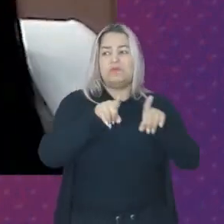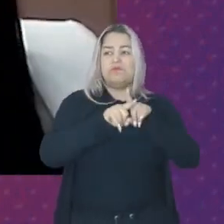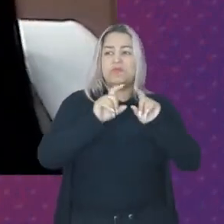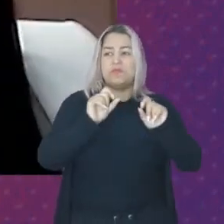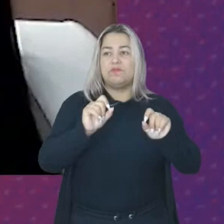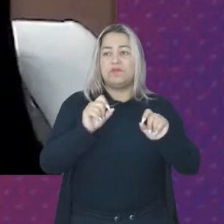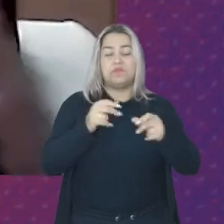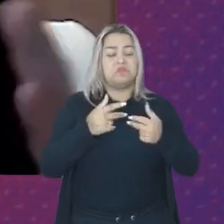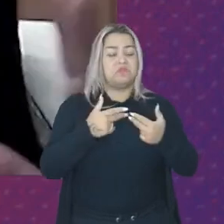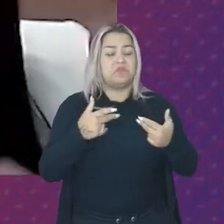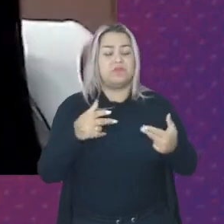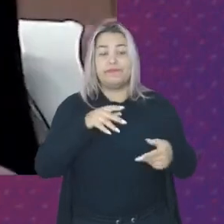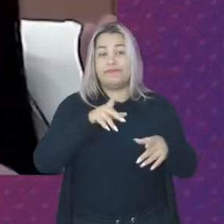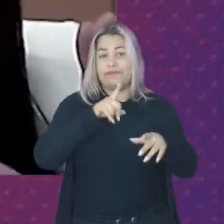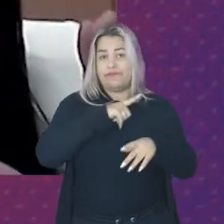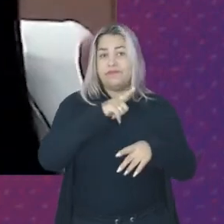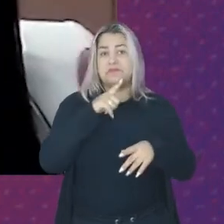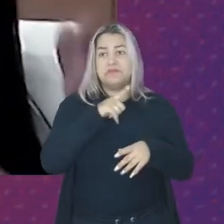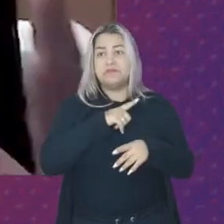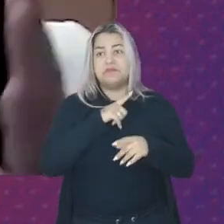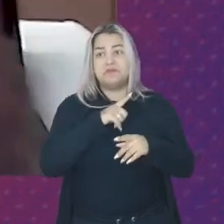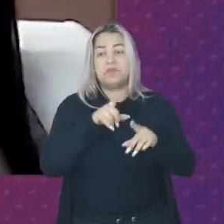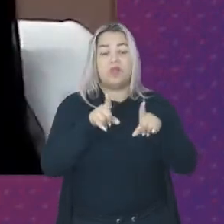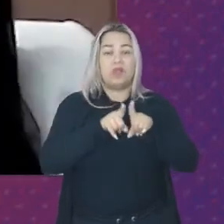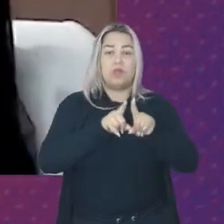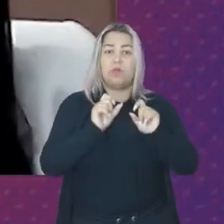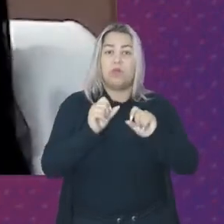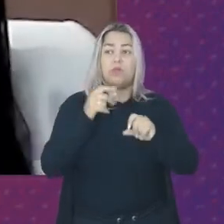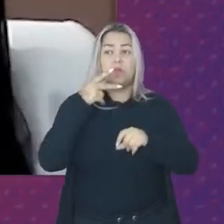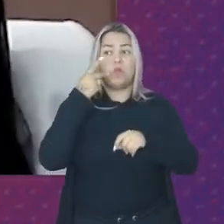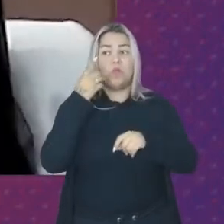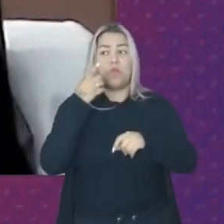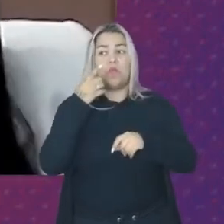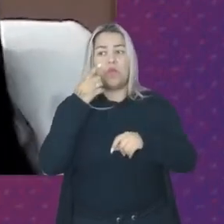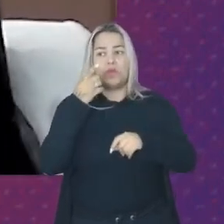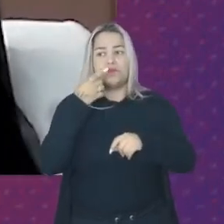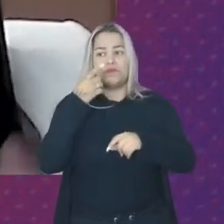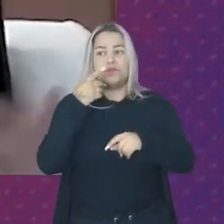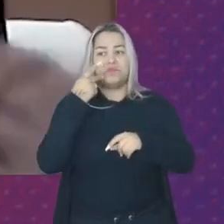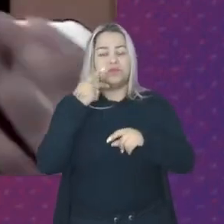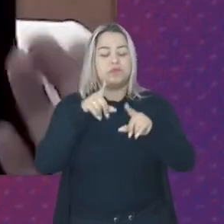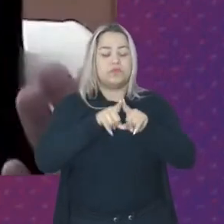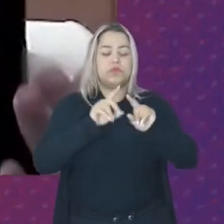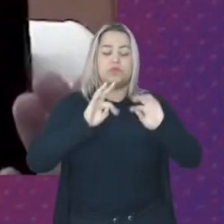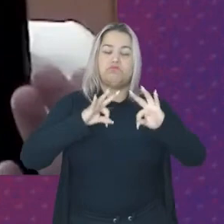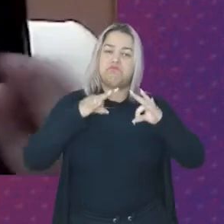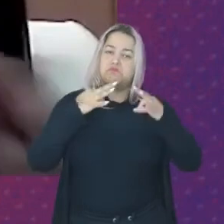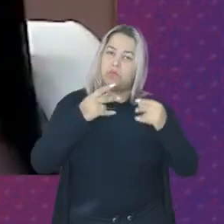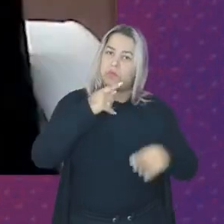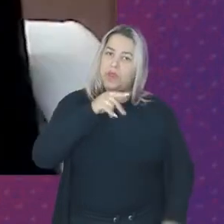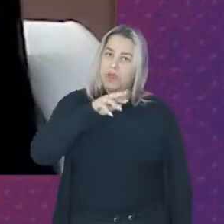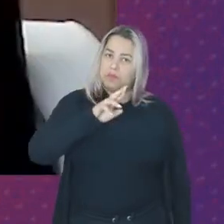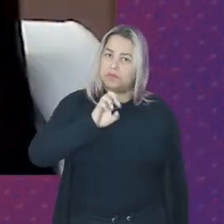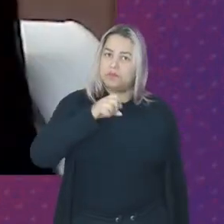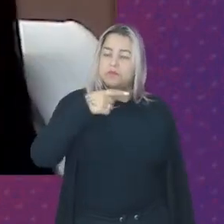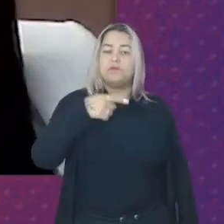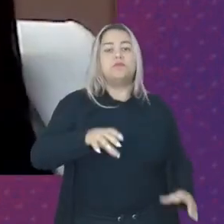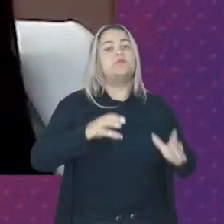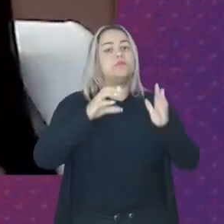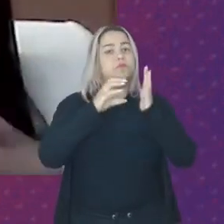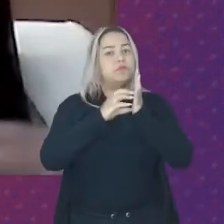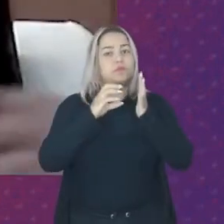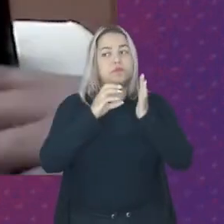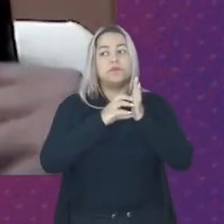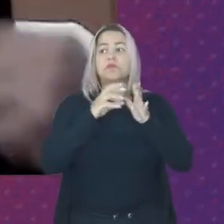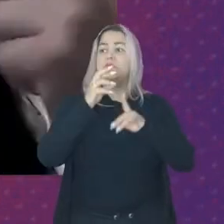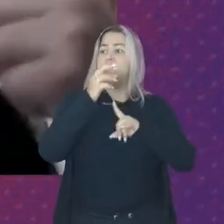que pode existir para um político, porque a gente precisa entender que fazer pré-campanha nas redes